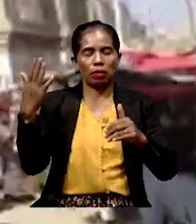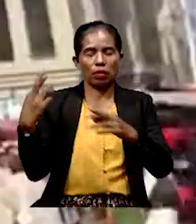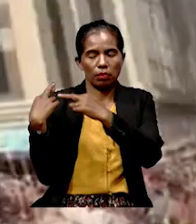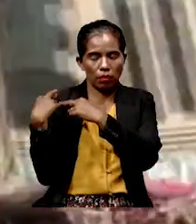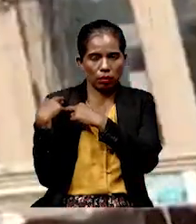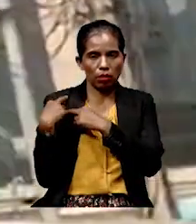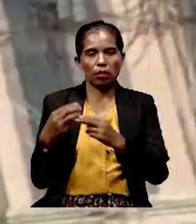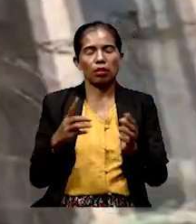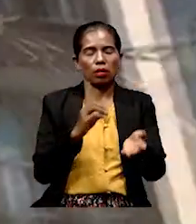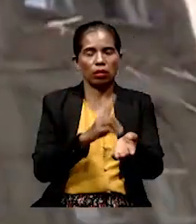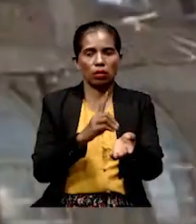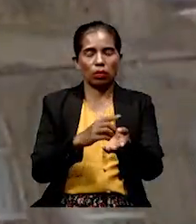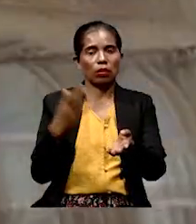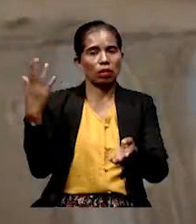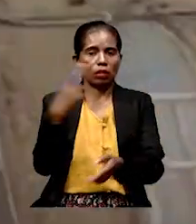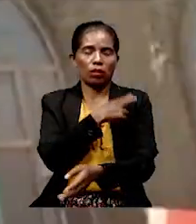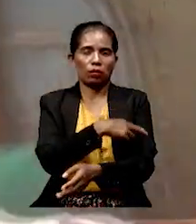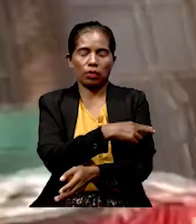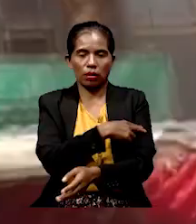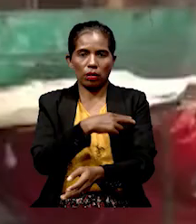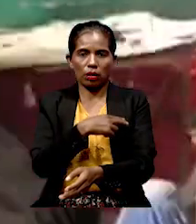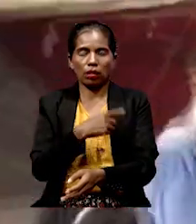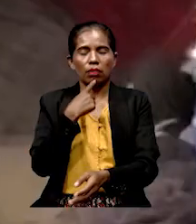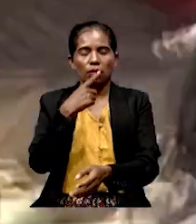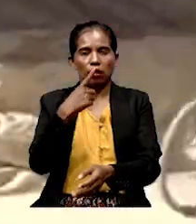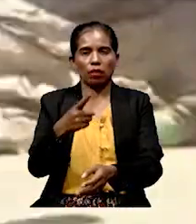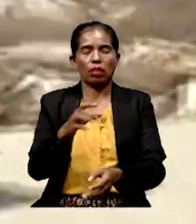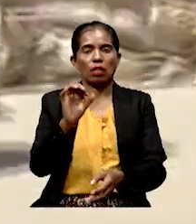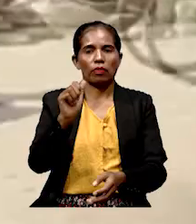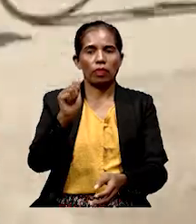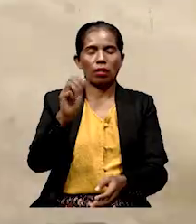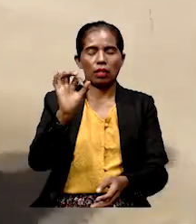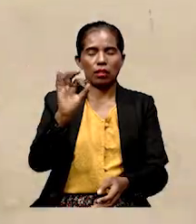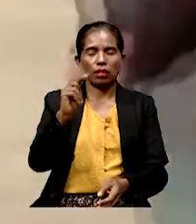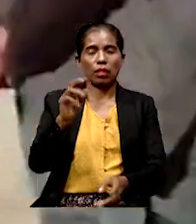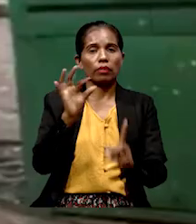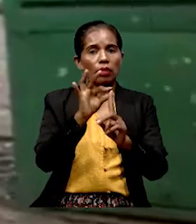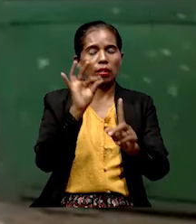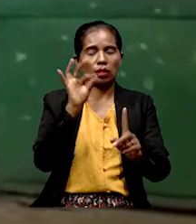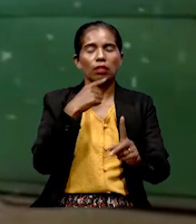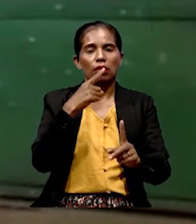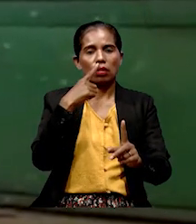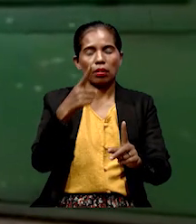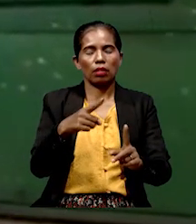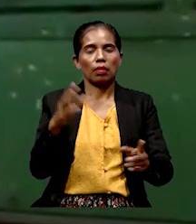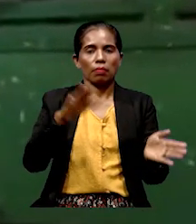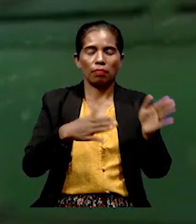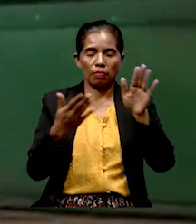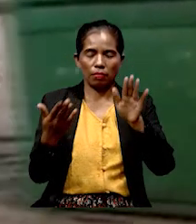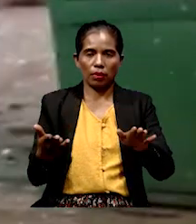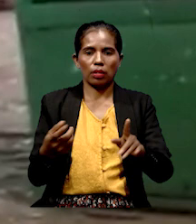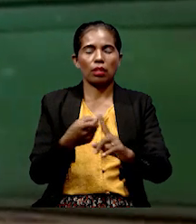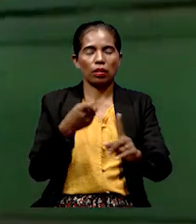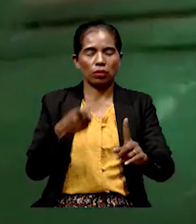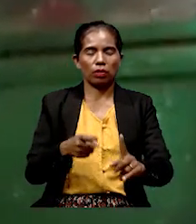principal médico e hospital Mazer e Sharif, Afeganistão, parte norte, declara vítima Hirak Nebe Mate, no Kane, cujo